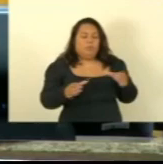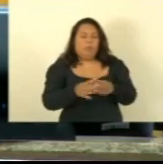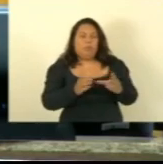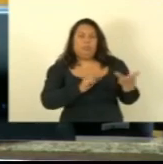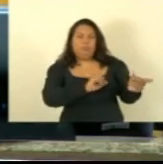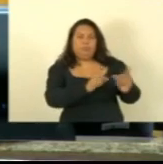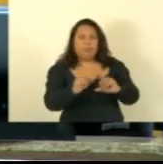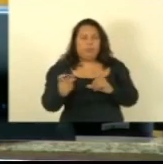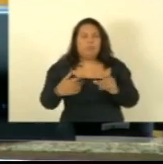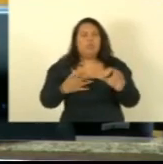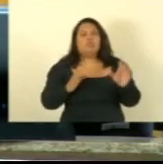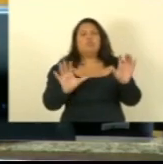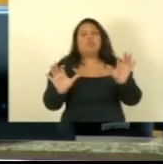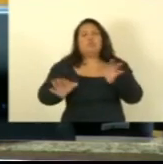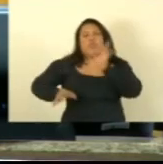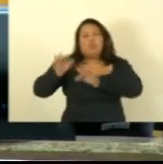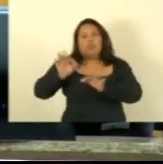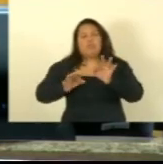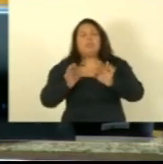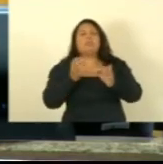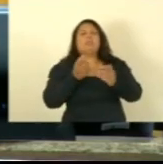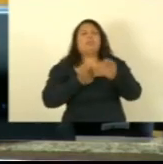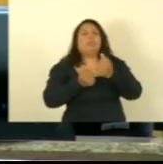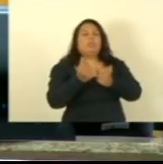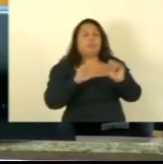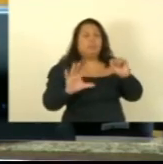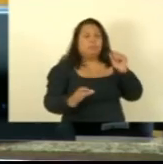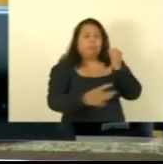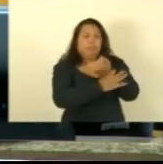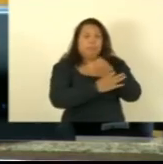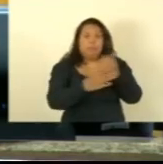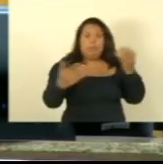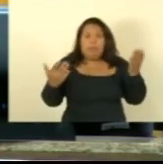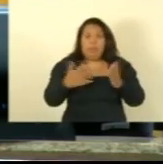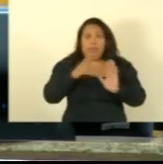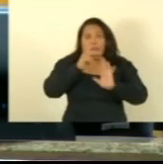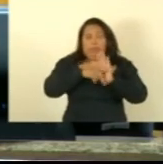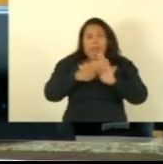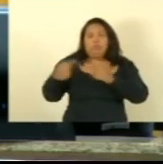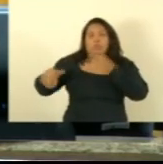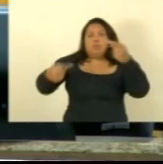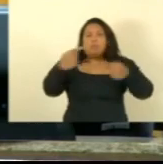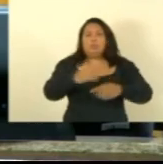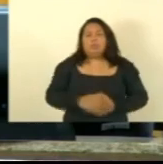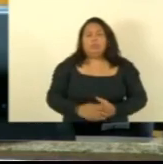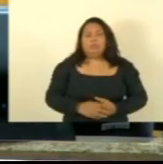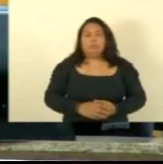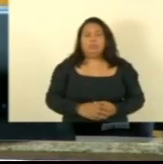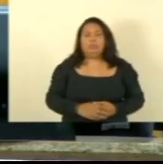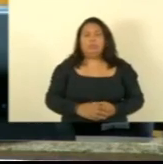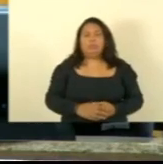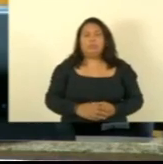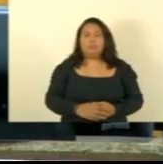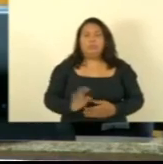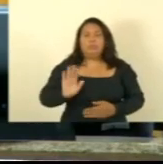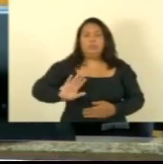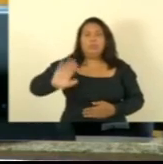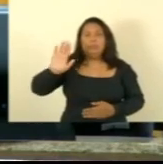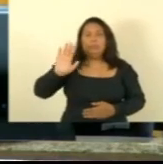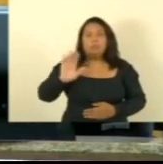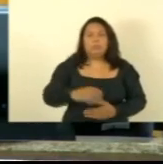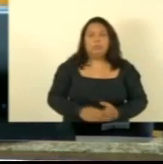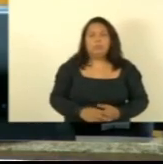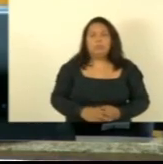reunidas Justiça, Segurança e Finanças. E por se tratar, coloca a matéria em discussão. No plenário,